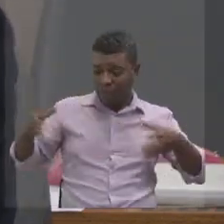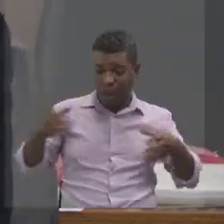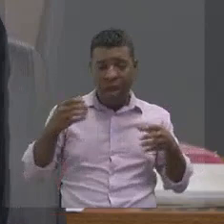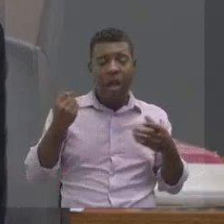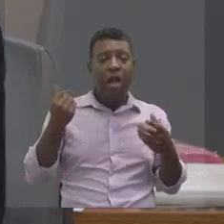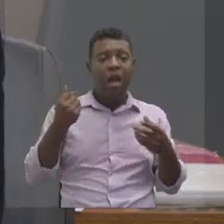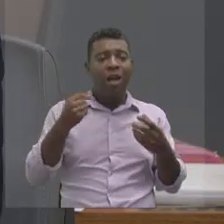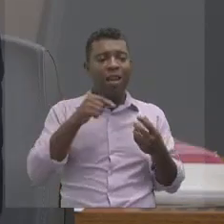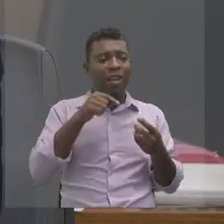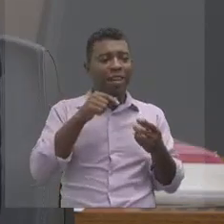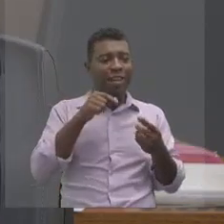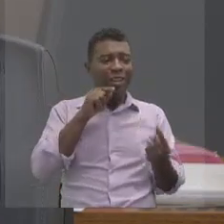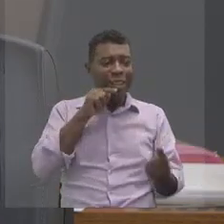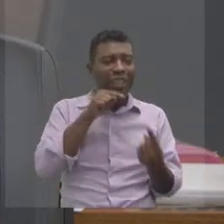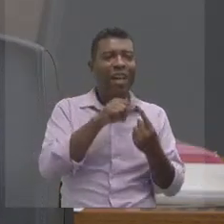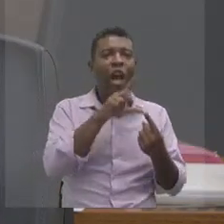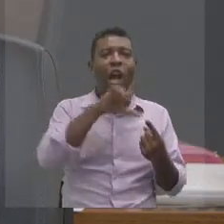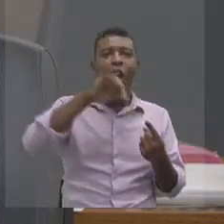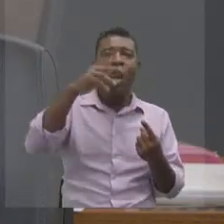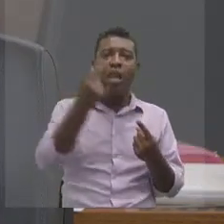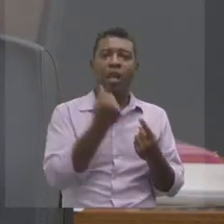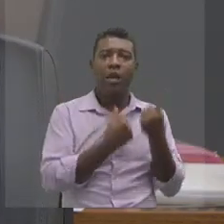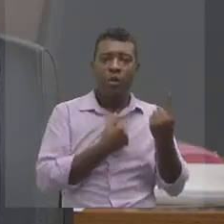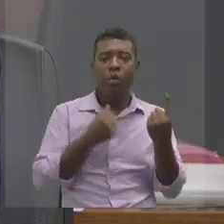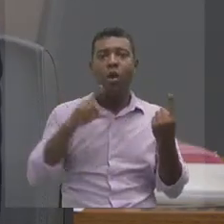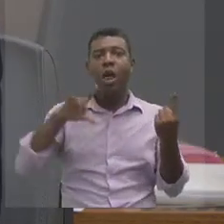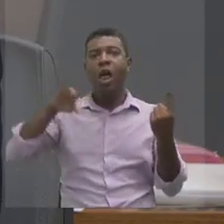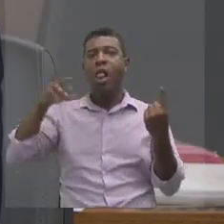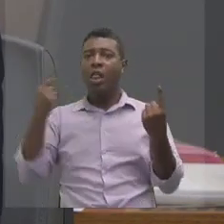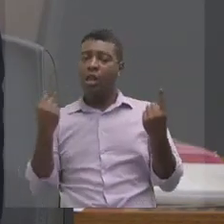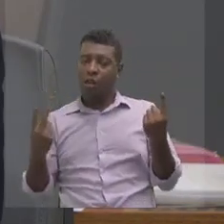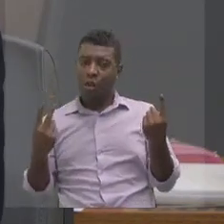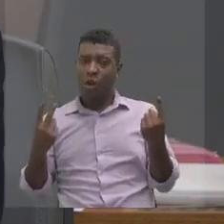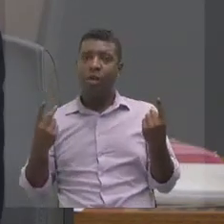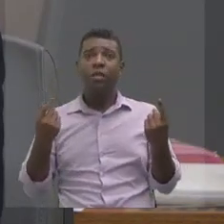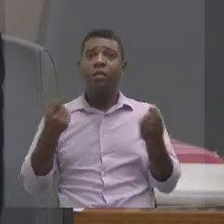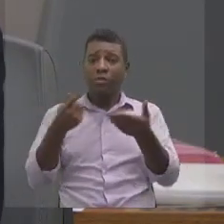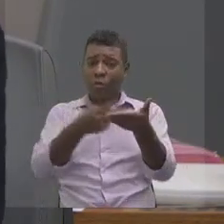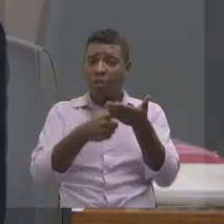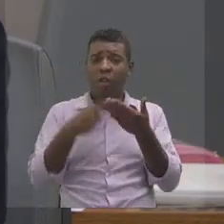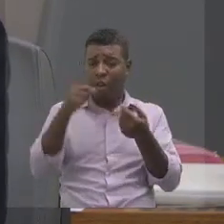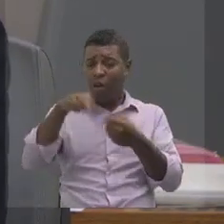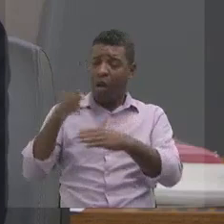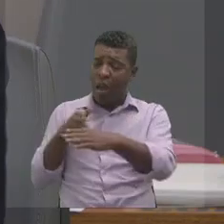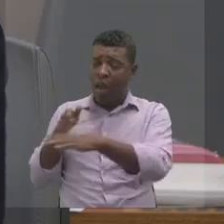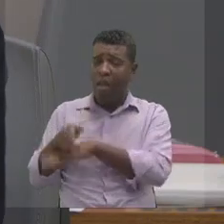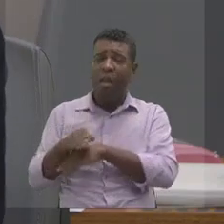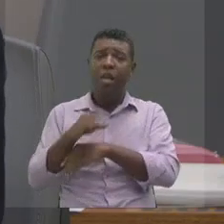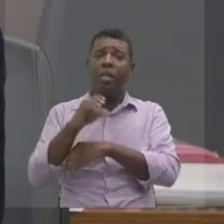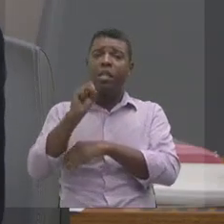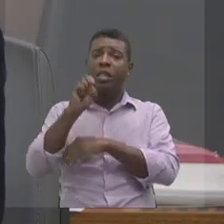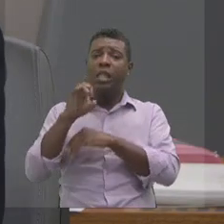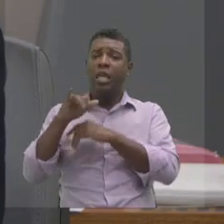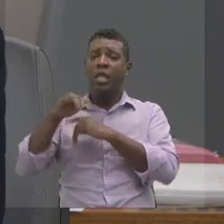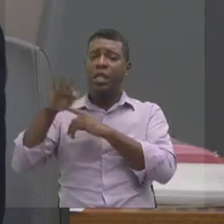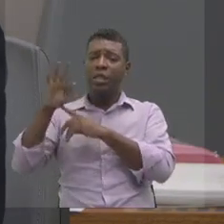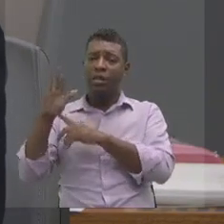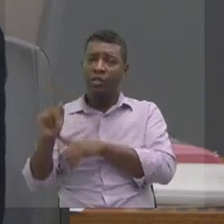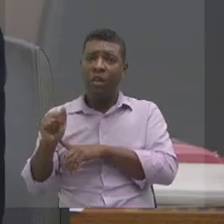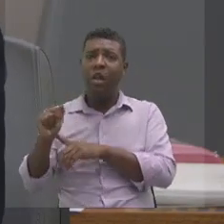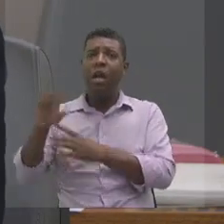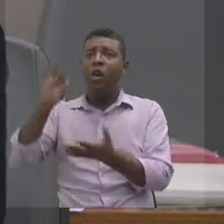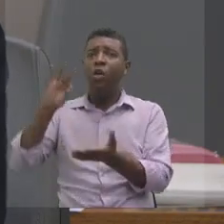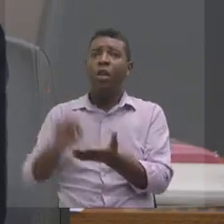contrato é público né então eu convido também a todos aqui que nos acompanha até poder entrar no site da semifra lá é contrato do metrô né